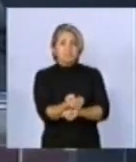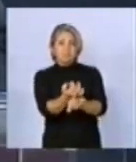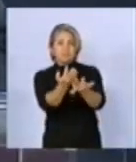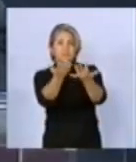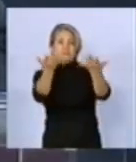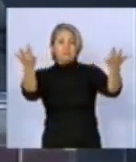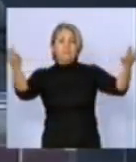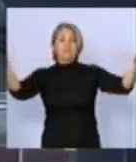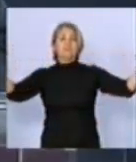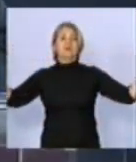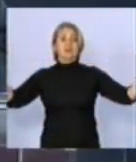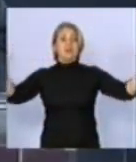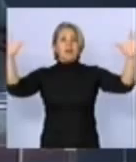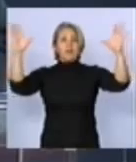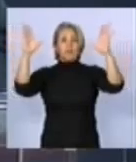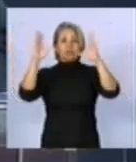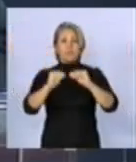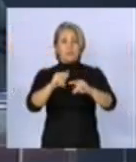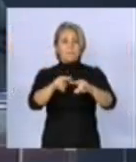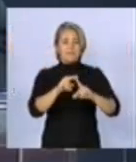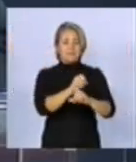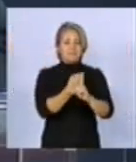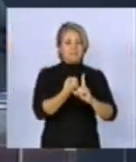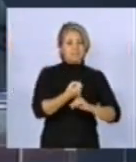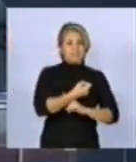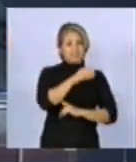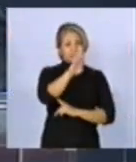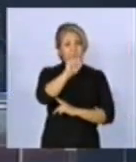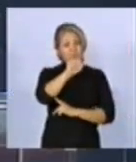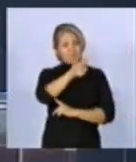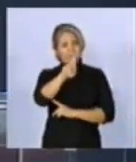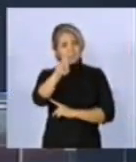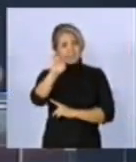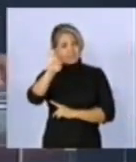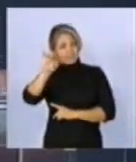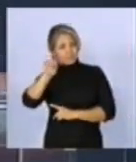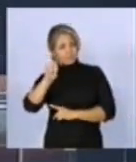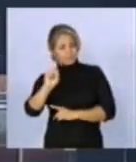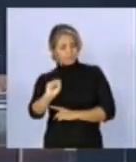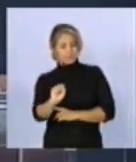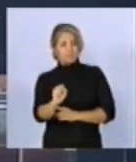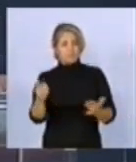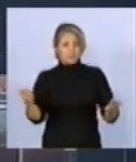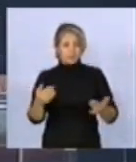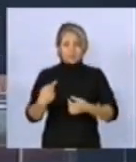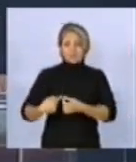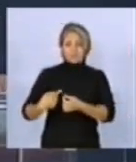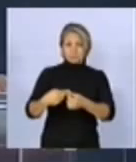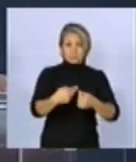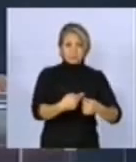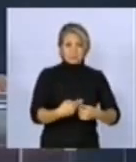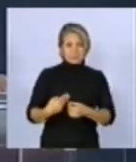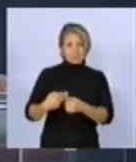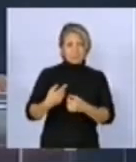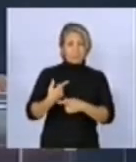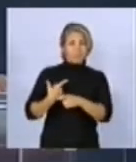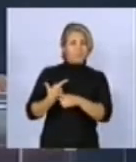é sufocado pela sociedade barretense Barretos em há cerca de 20 anos